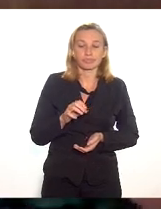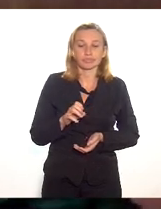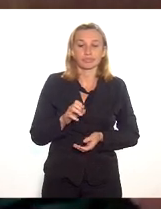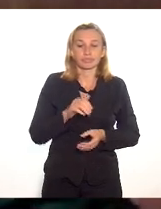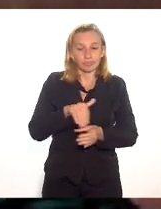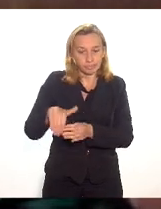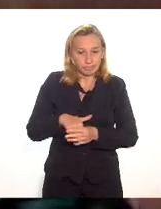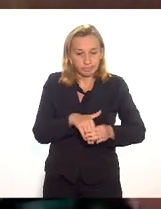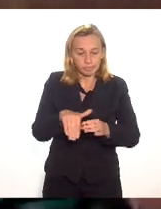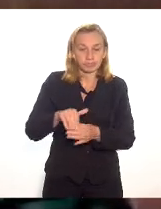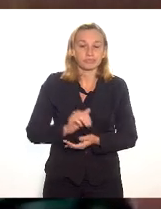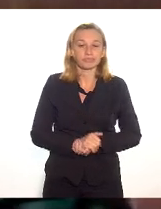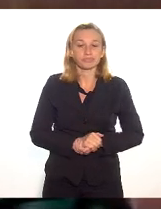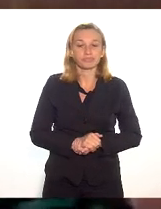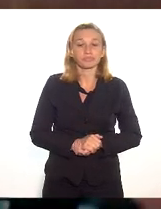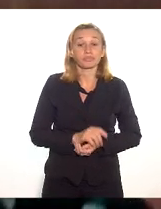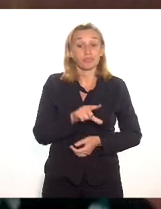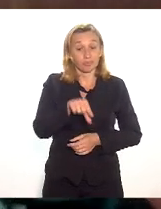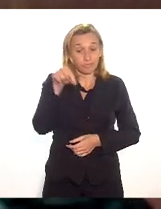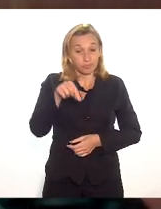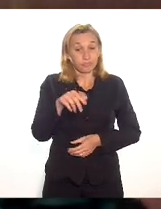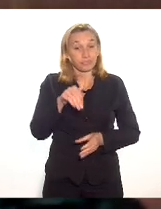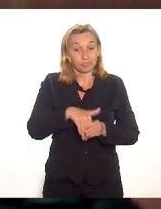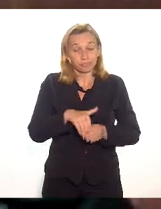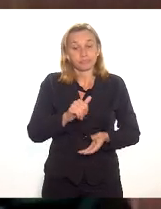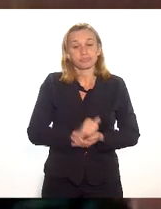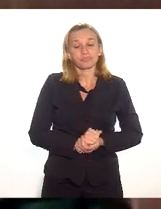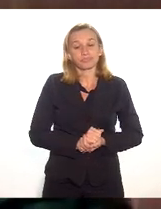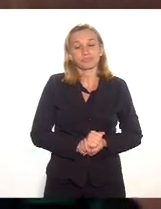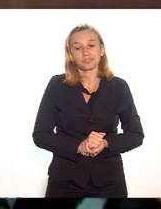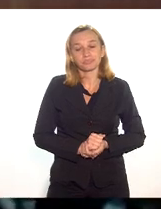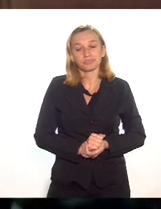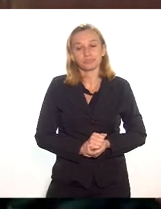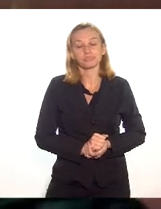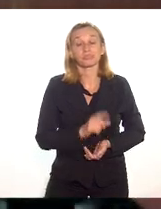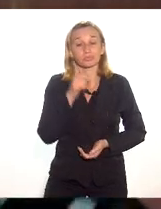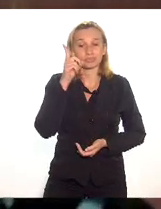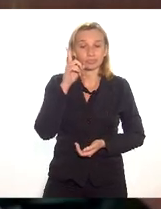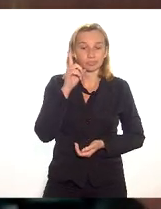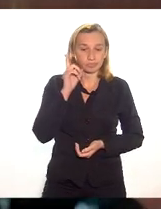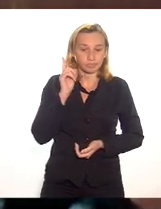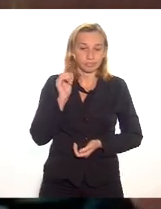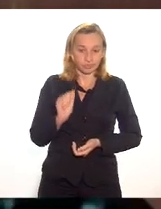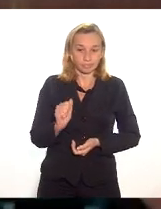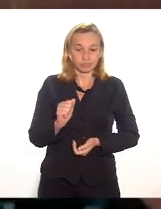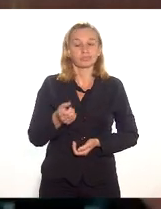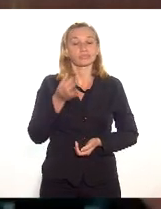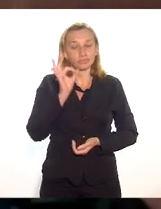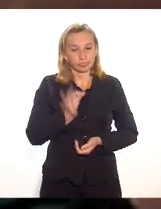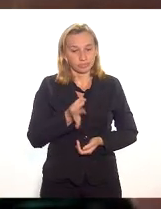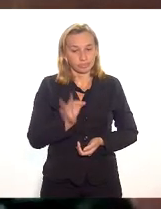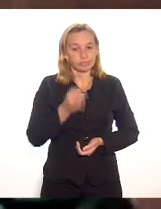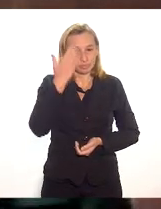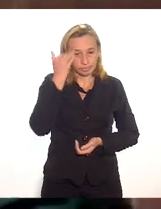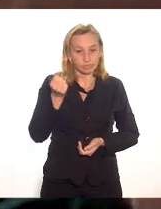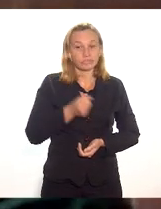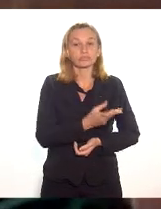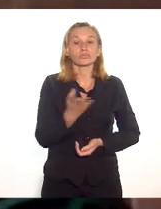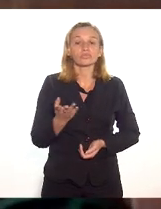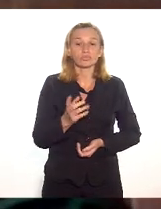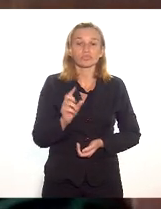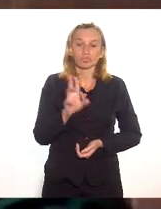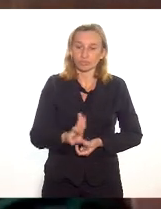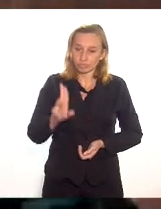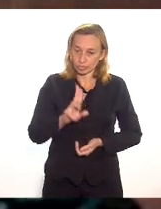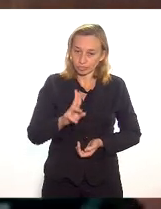que foram legitimamente eleitos, apesar de artifícios, que um dia saberemos exatamente quais usaram para